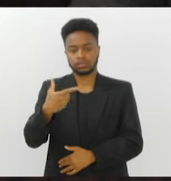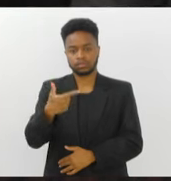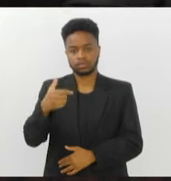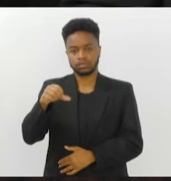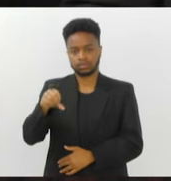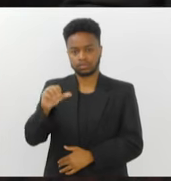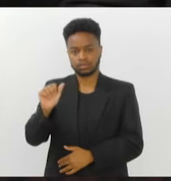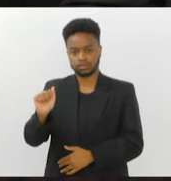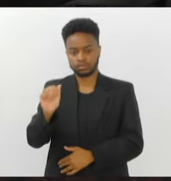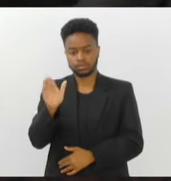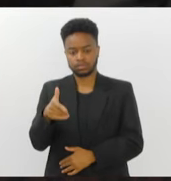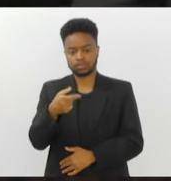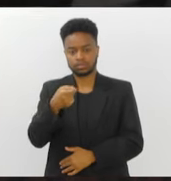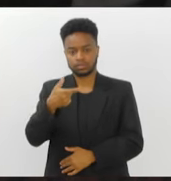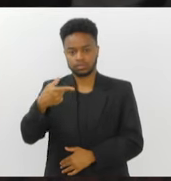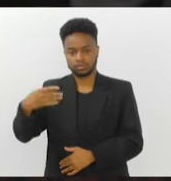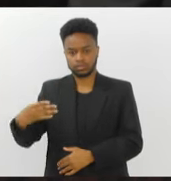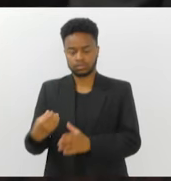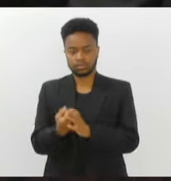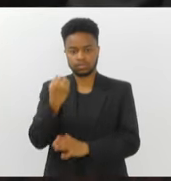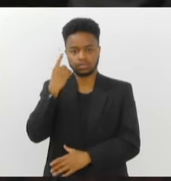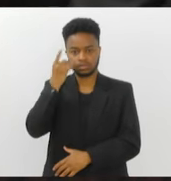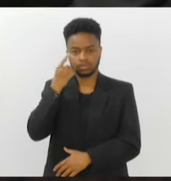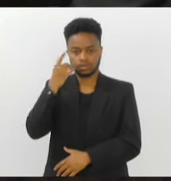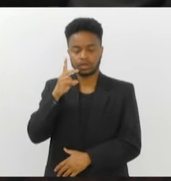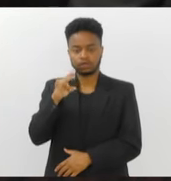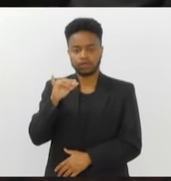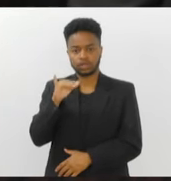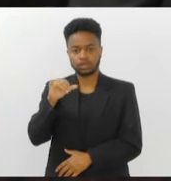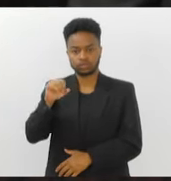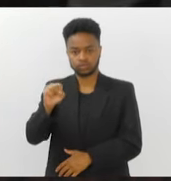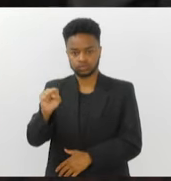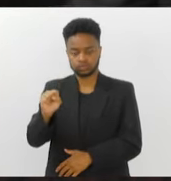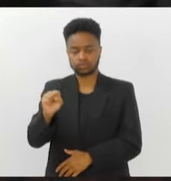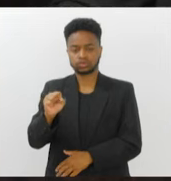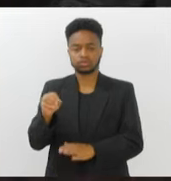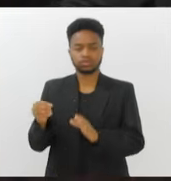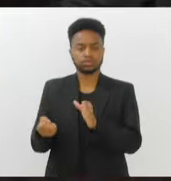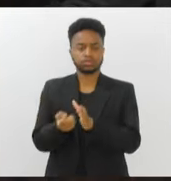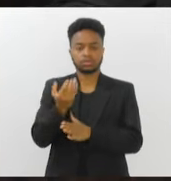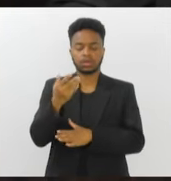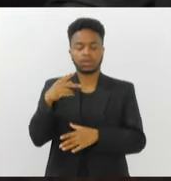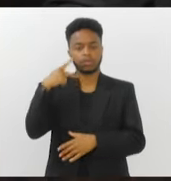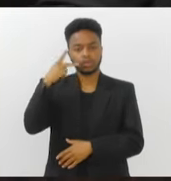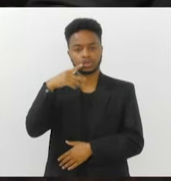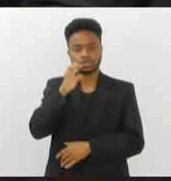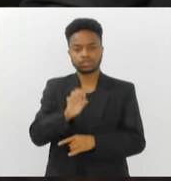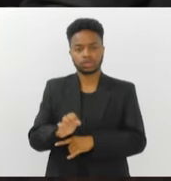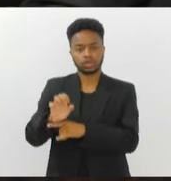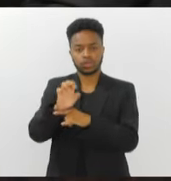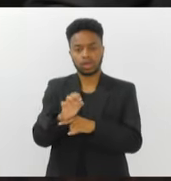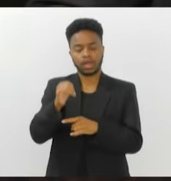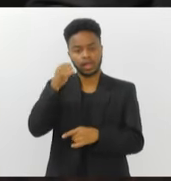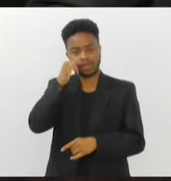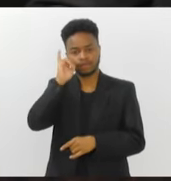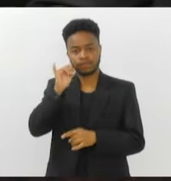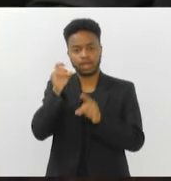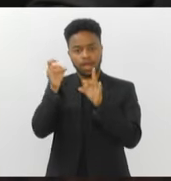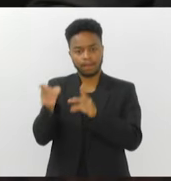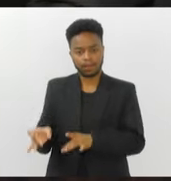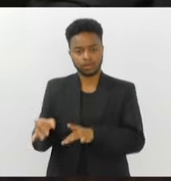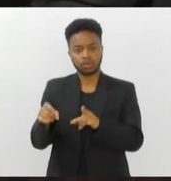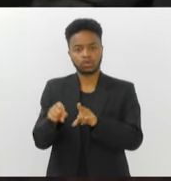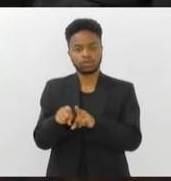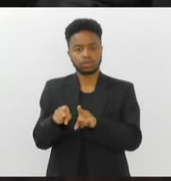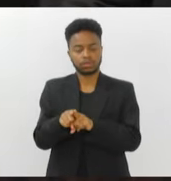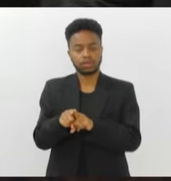3.329-A de 2024, de autoria do deputado Vinícius Cozzolino, que institui a política estadual de prevenção ao abandono e